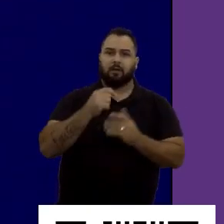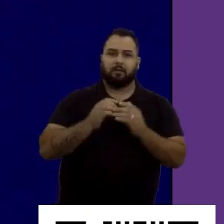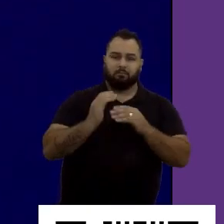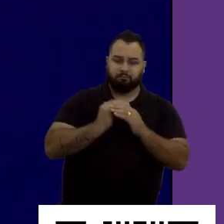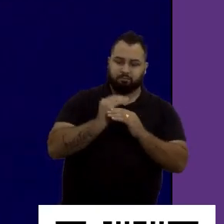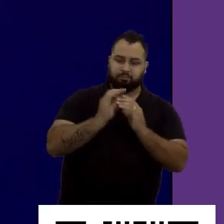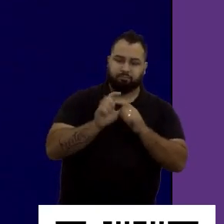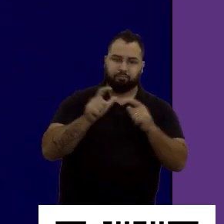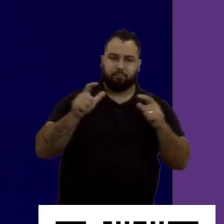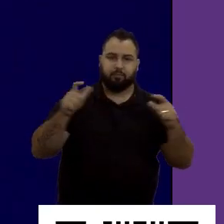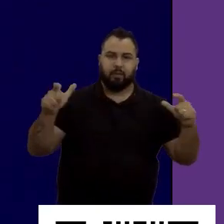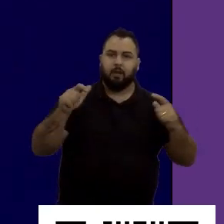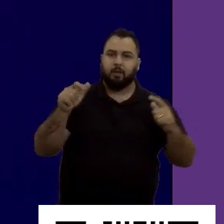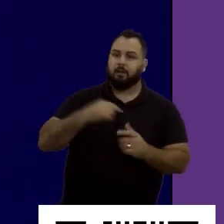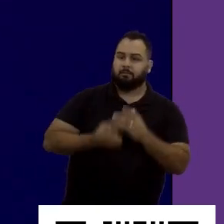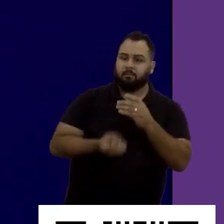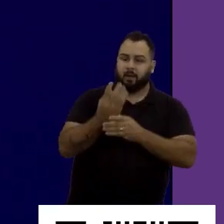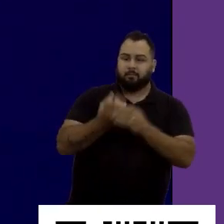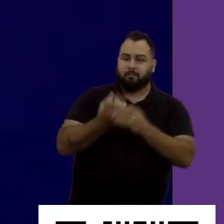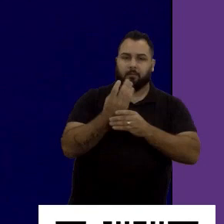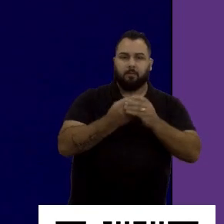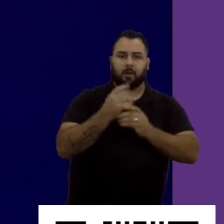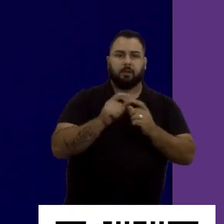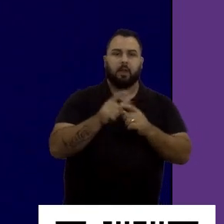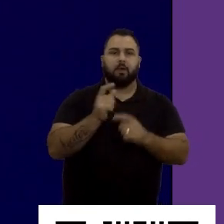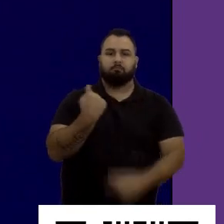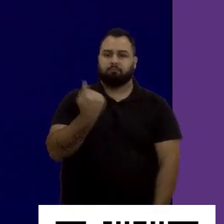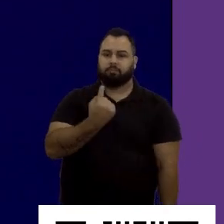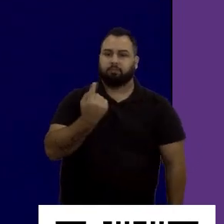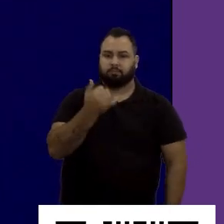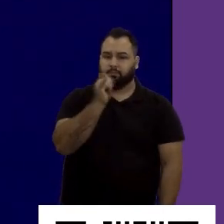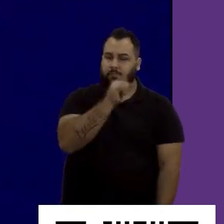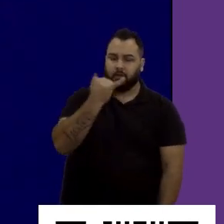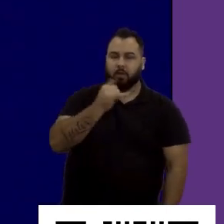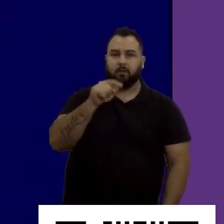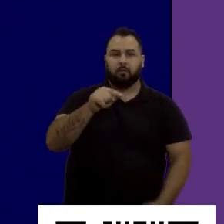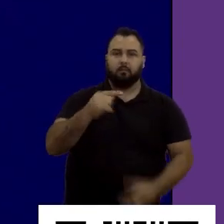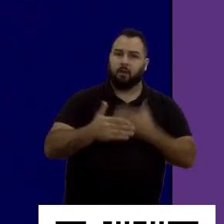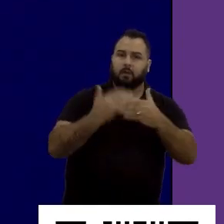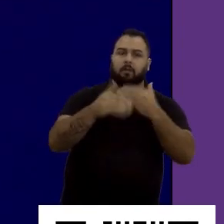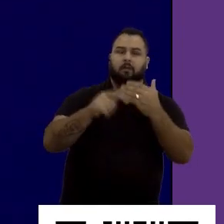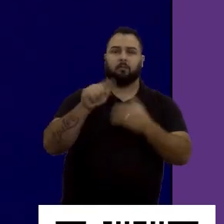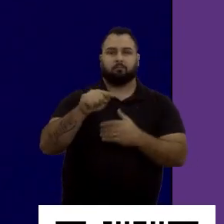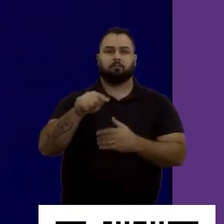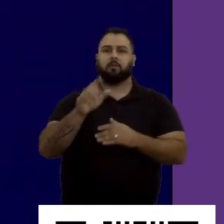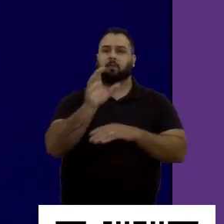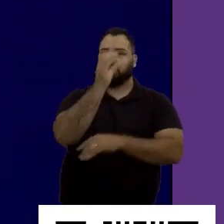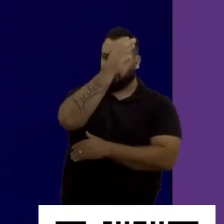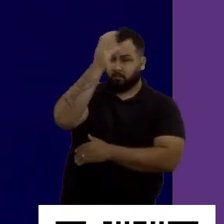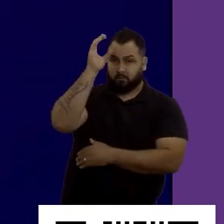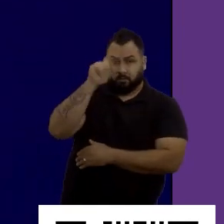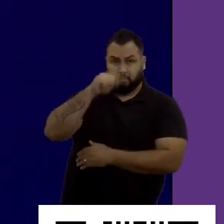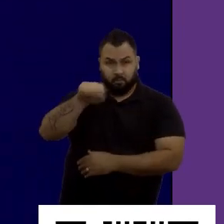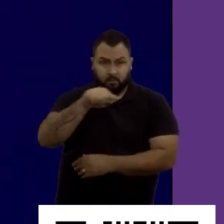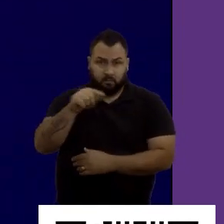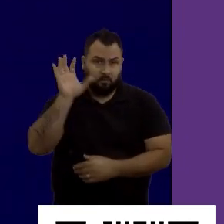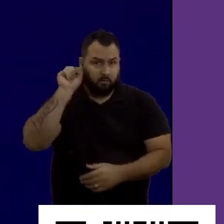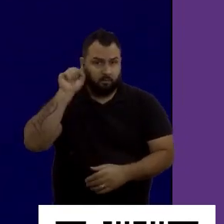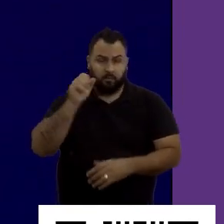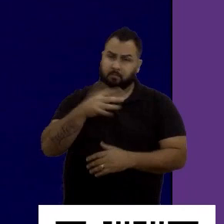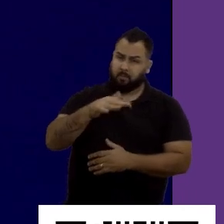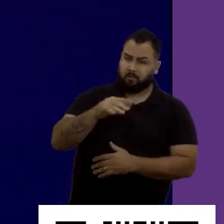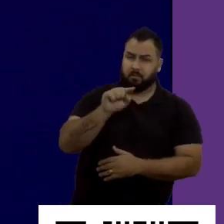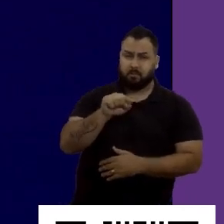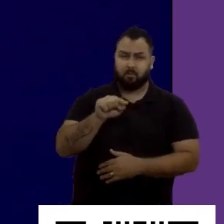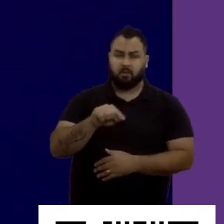produtividade é automatização dos processos são os maiores desejos do cliente por aí vocês acham que combinou vocês que ouviram acho que foi mais ou